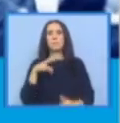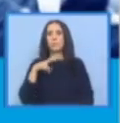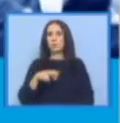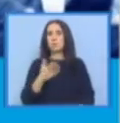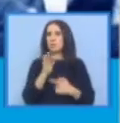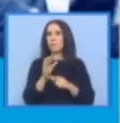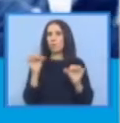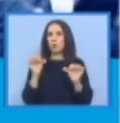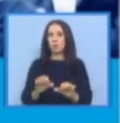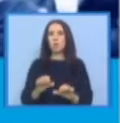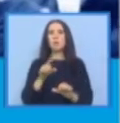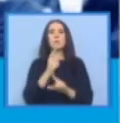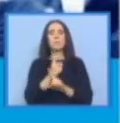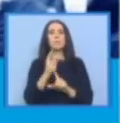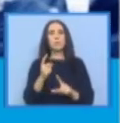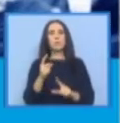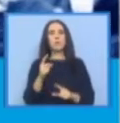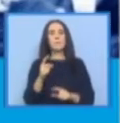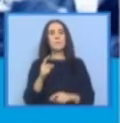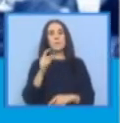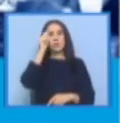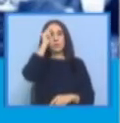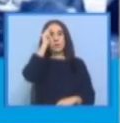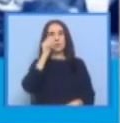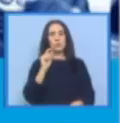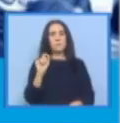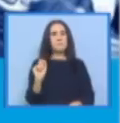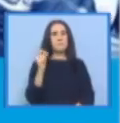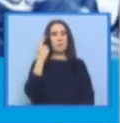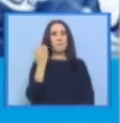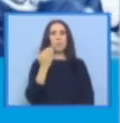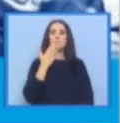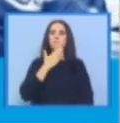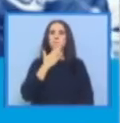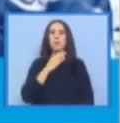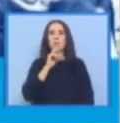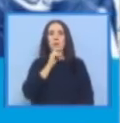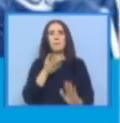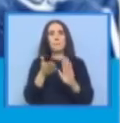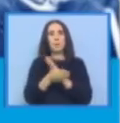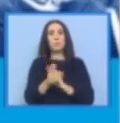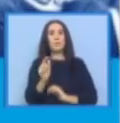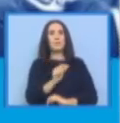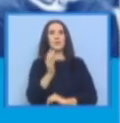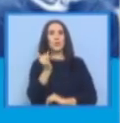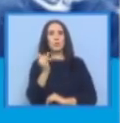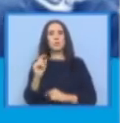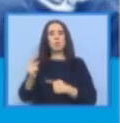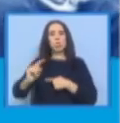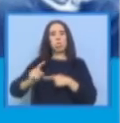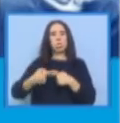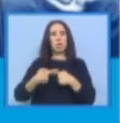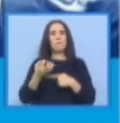piorou, porque os primeiros estágios garantiam pelo menos esse acesso, porque eram de 12 meses e depois foram encurtados